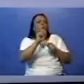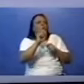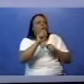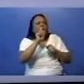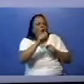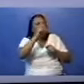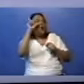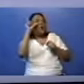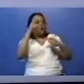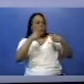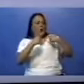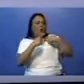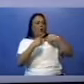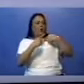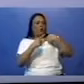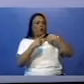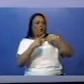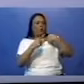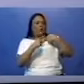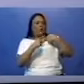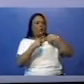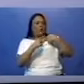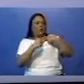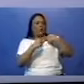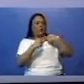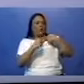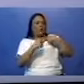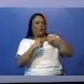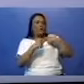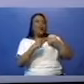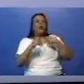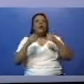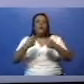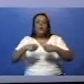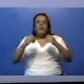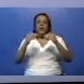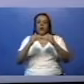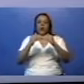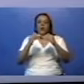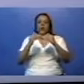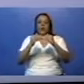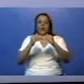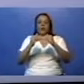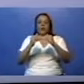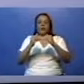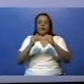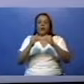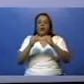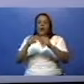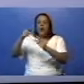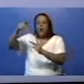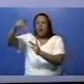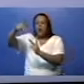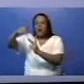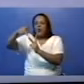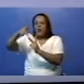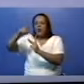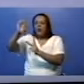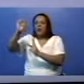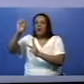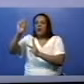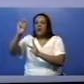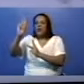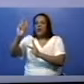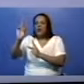acordou, acordou a terceira pessoa. Eu acordaremos? Não dá, tem que ser eu, acordei.